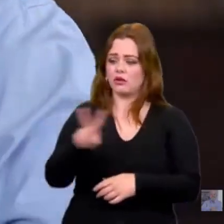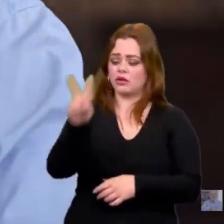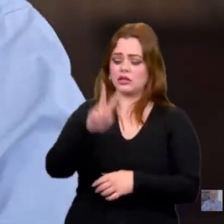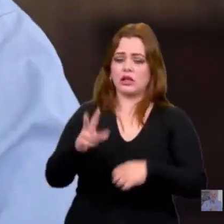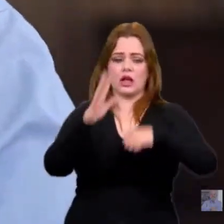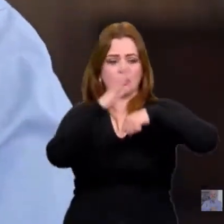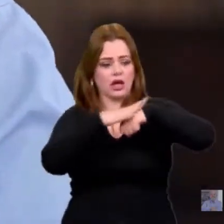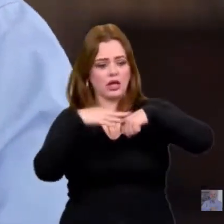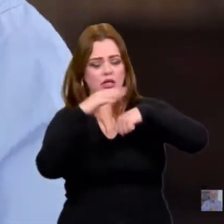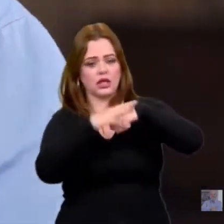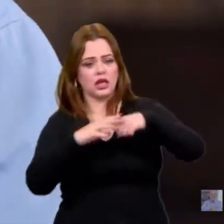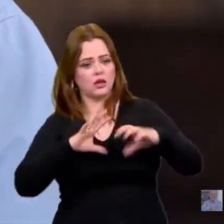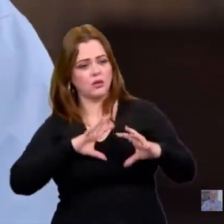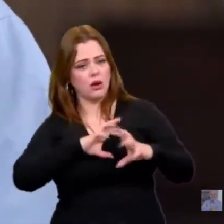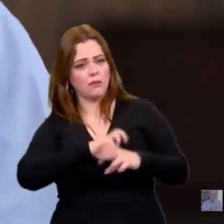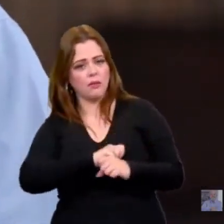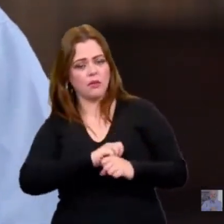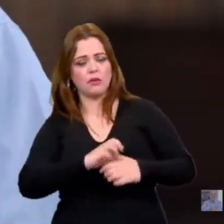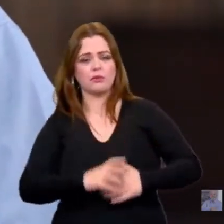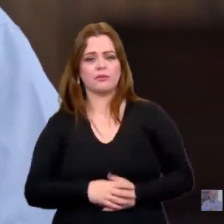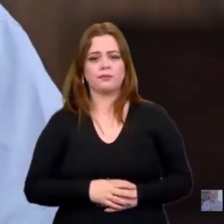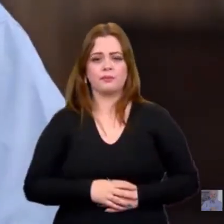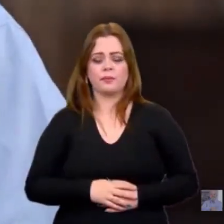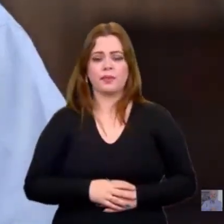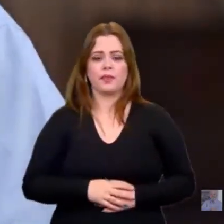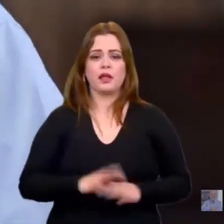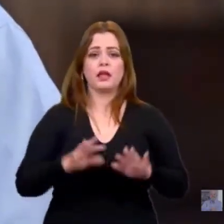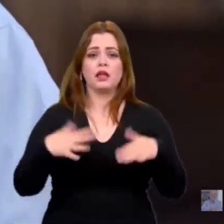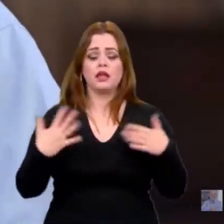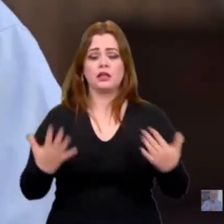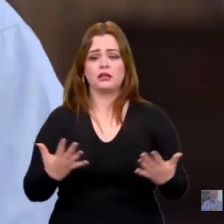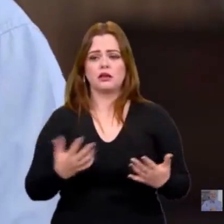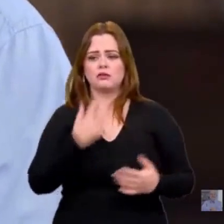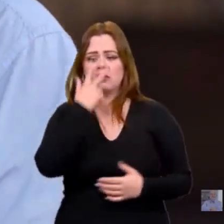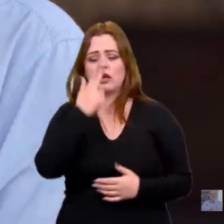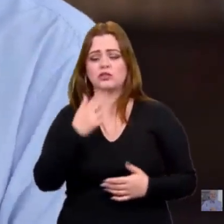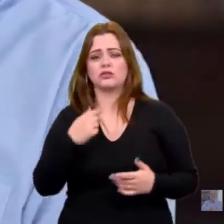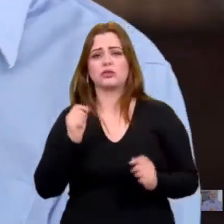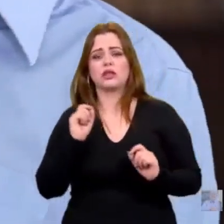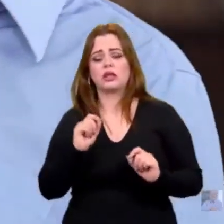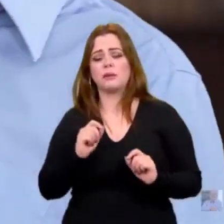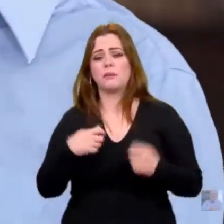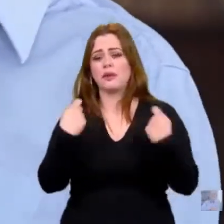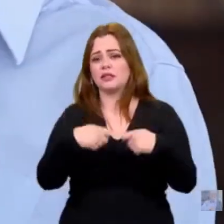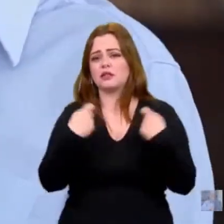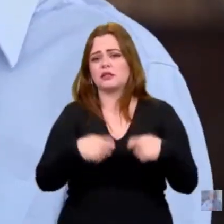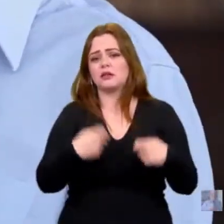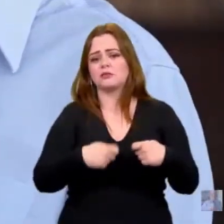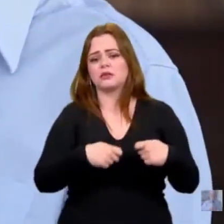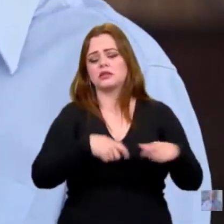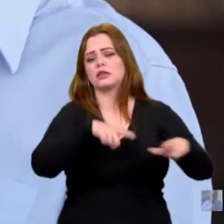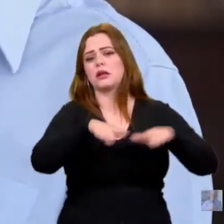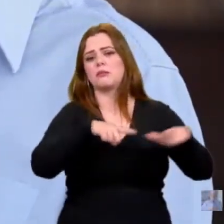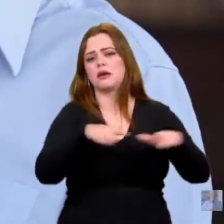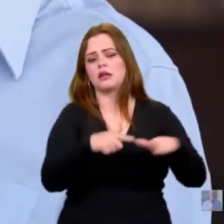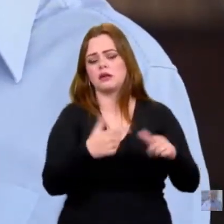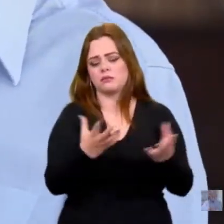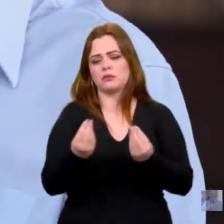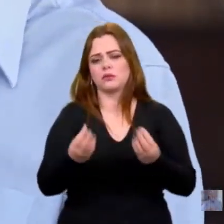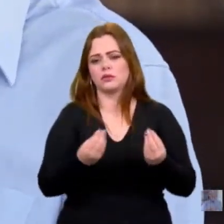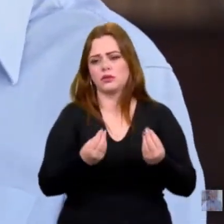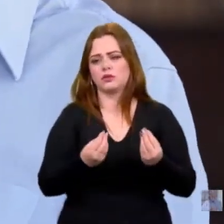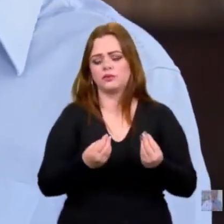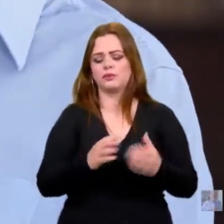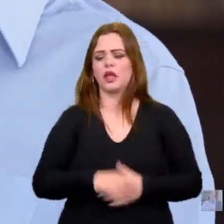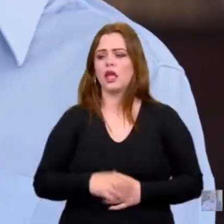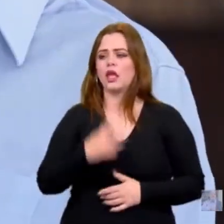Então, eu acho que nós estamos numa fase de muito trabalho. Eu, da minha parte, o show, eu quero que você saiba o seguinte: eu, toda terça-feira,